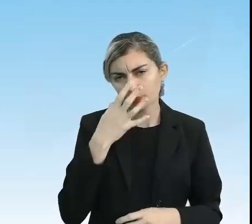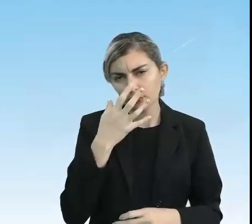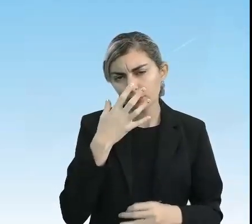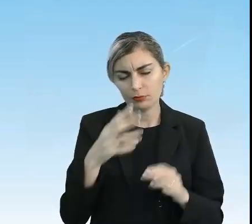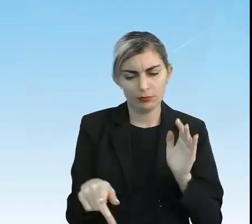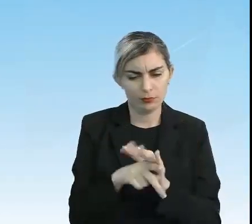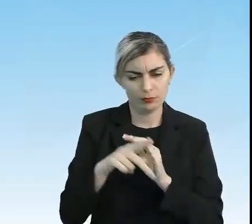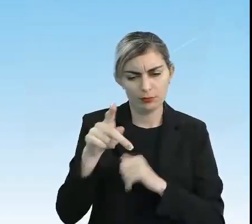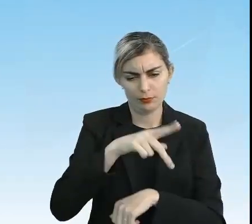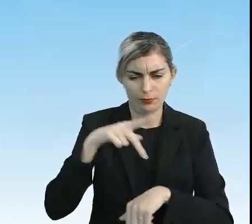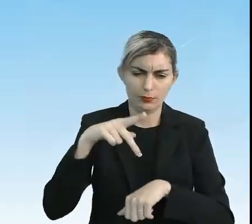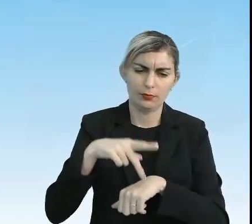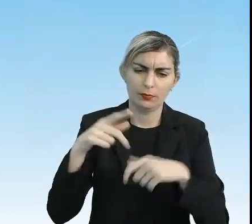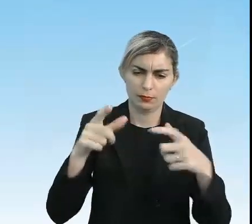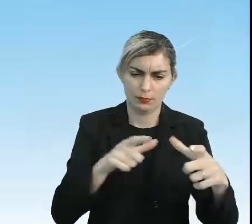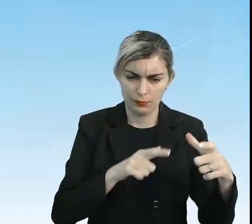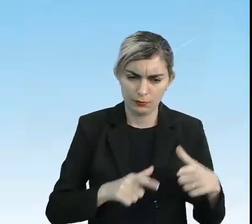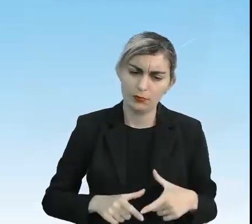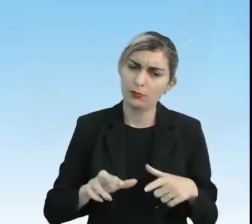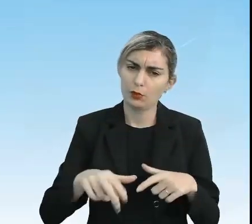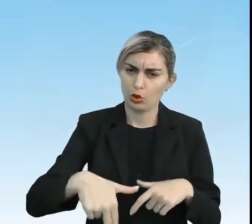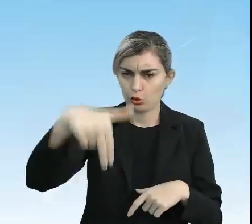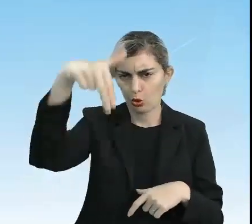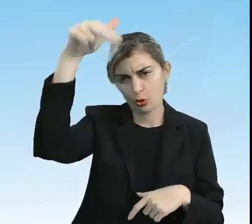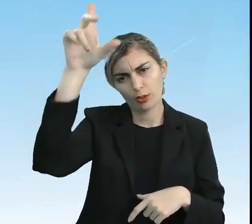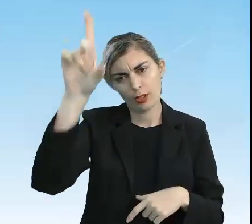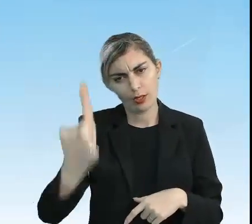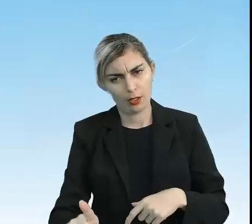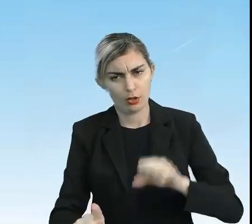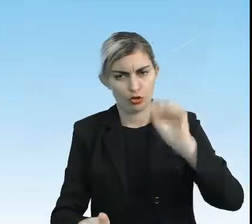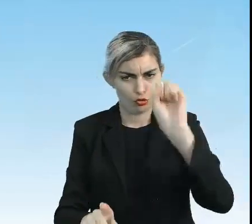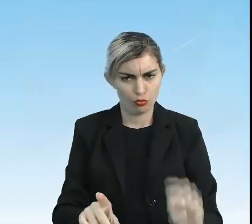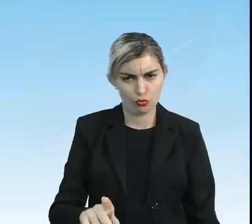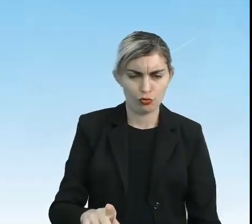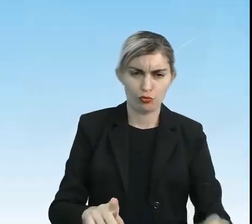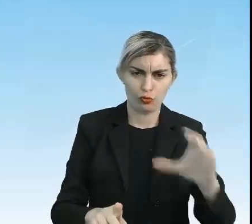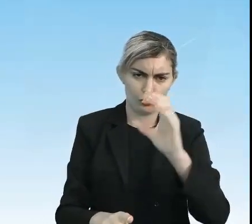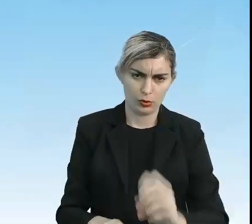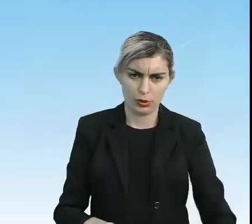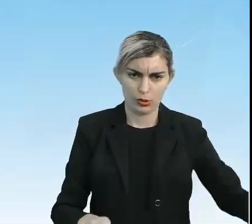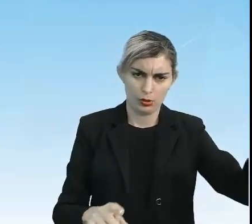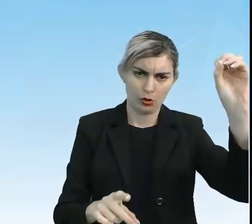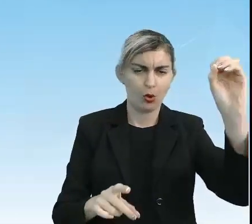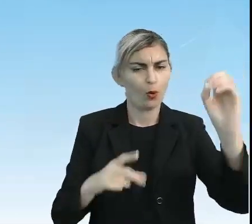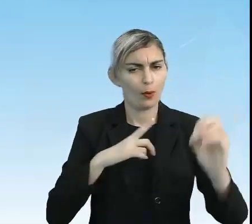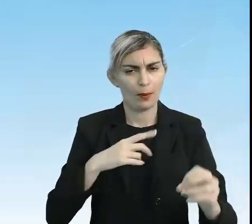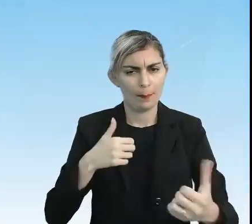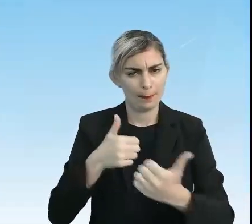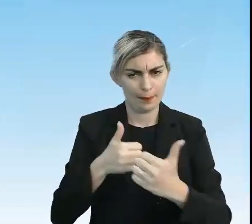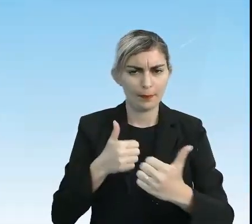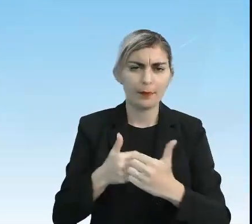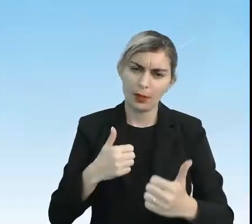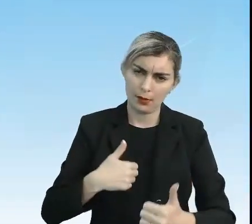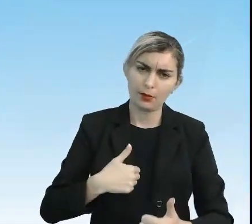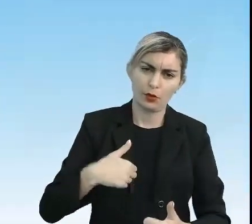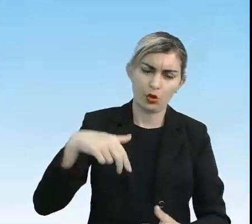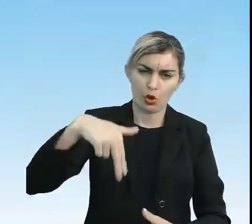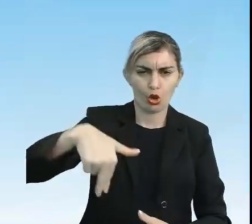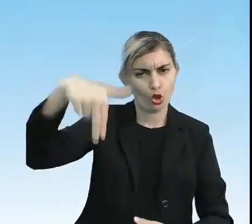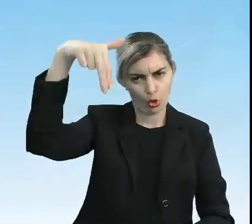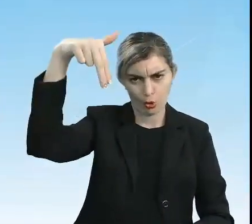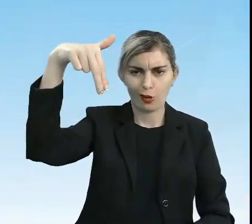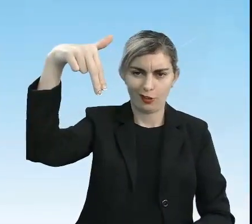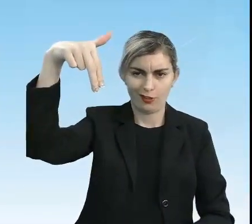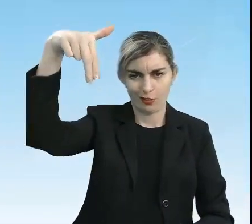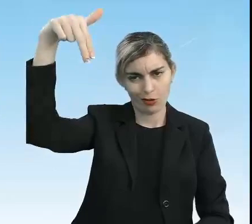próprio país, as regiões são diferentes: Nordeste, Sul, Centro-Oeste. Sim. Até mesmo a mais próxima a nós seria o Norte, né?